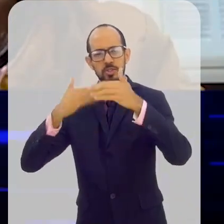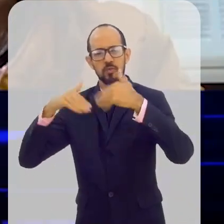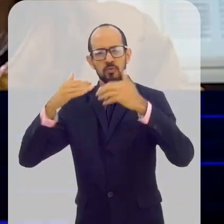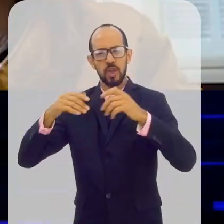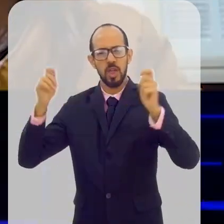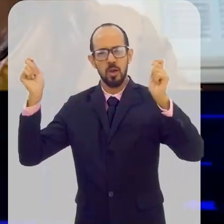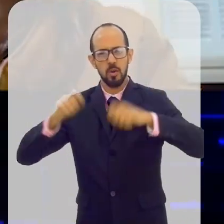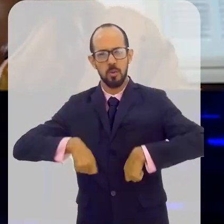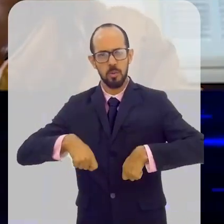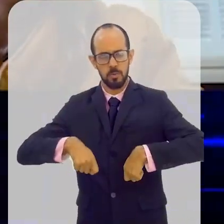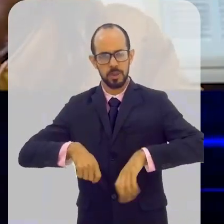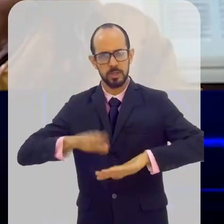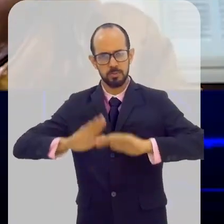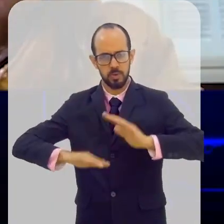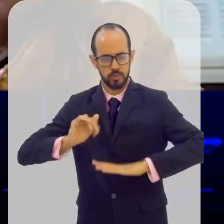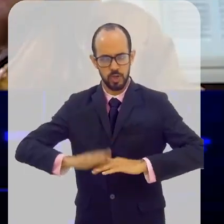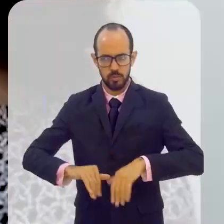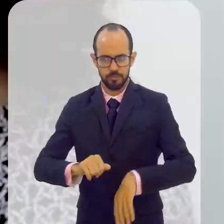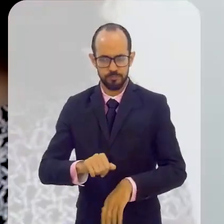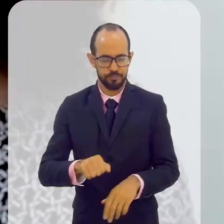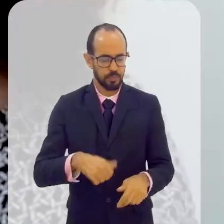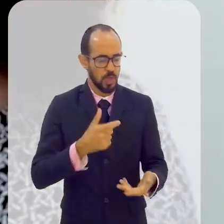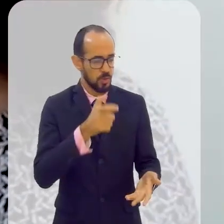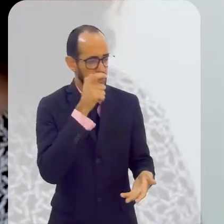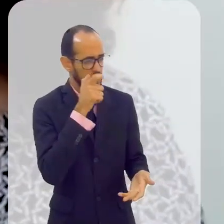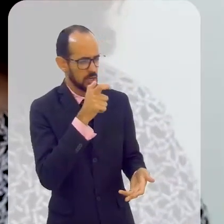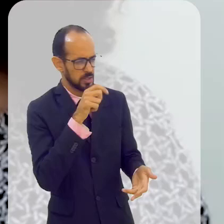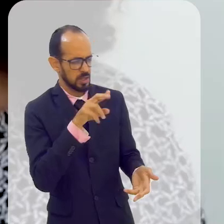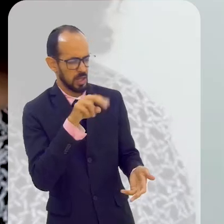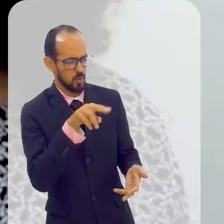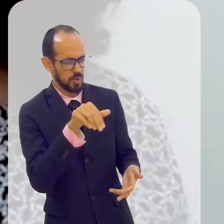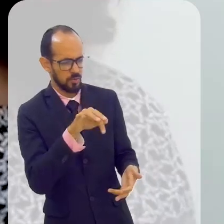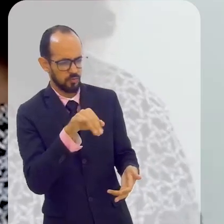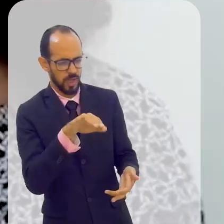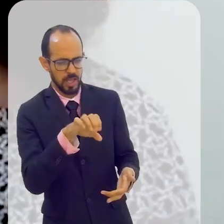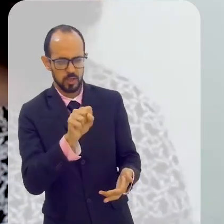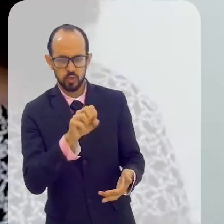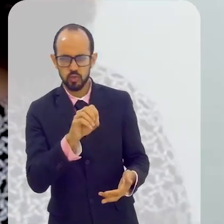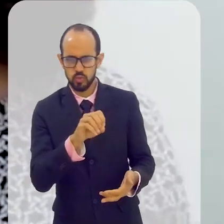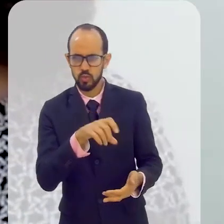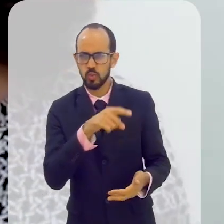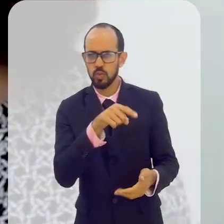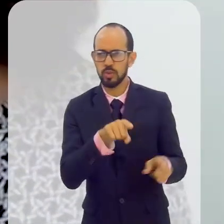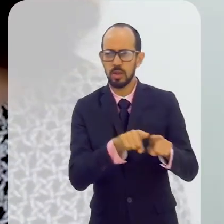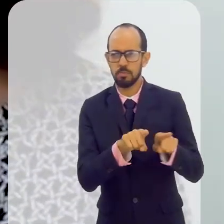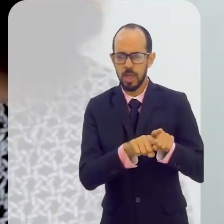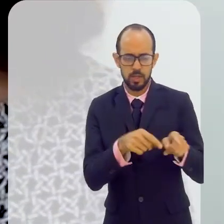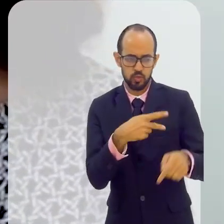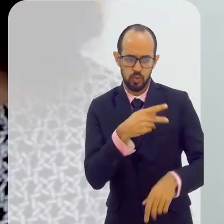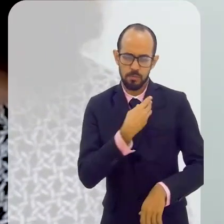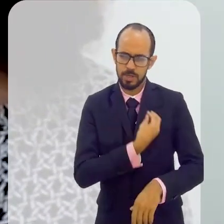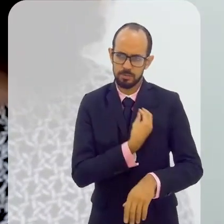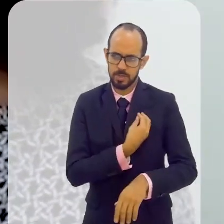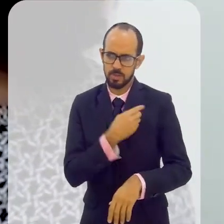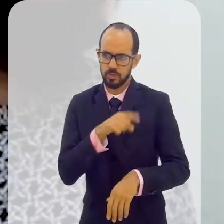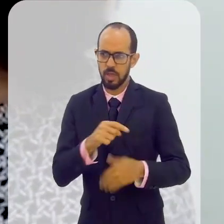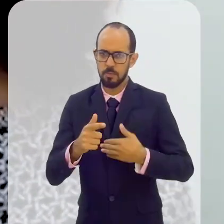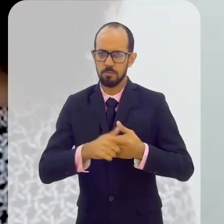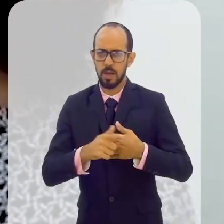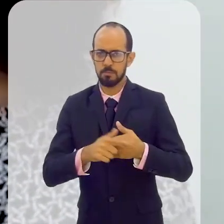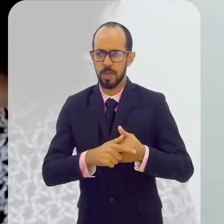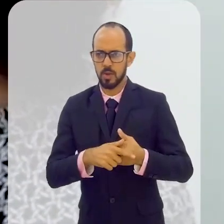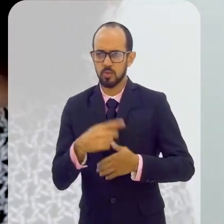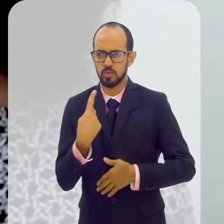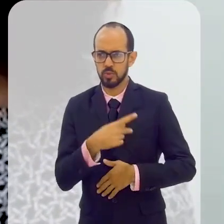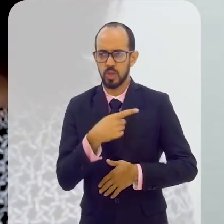profissionais que se esperam, assim, da formação. Um ponto interessante da Unifeso e da sua participação no fórum também é justamente o